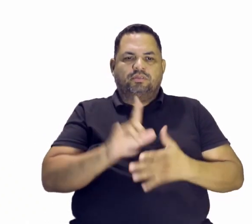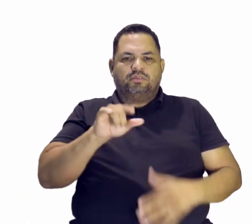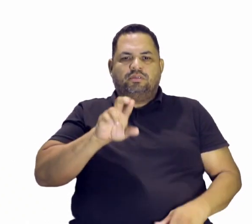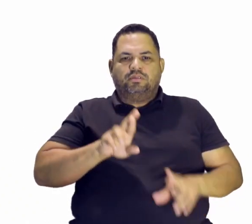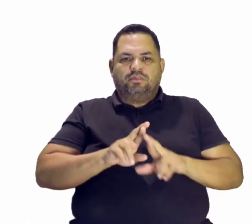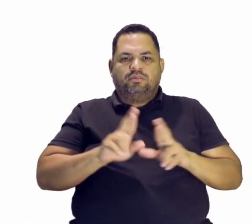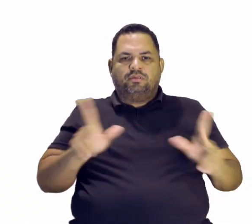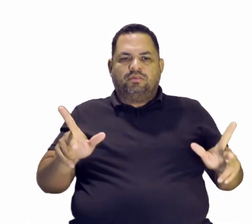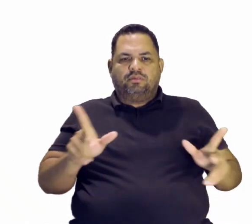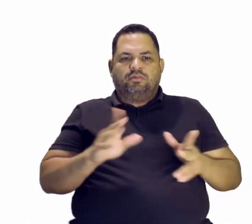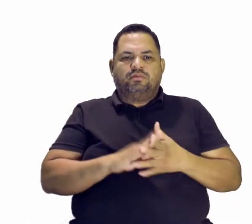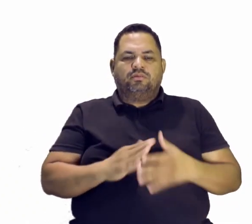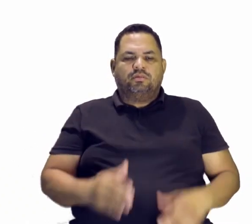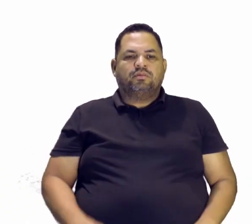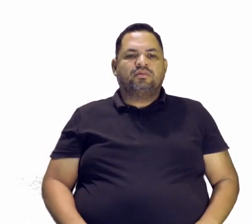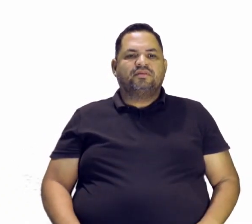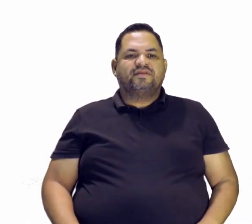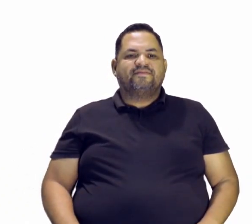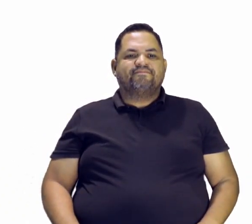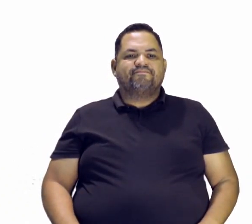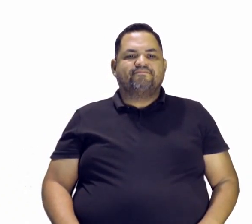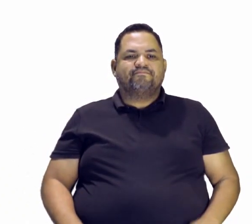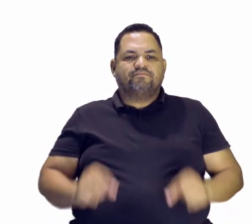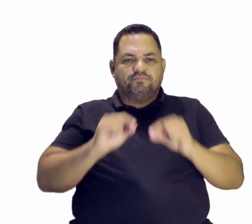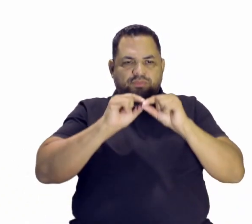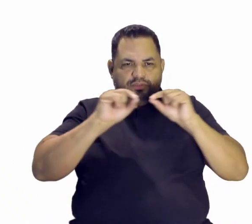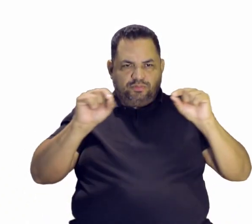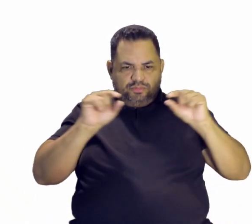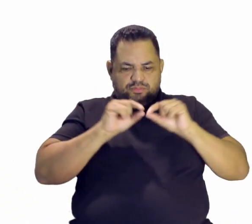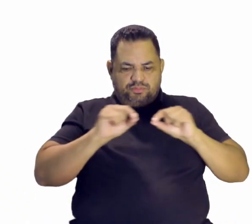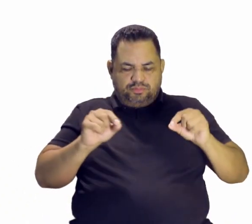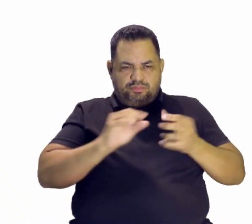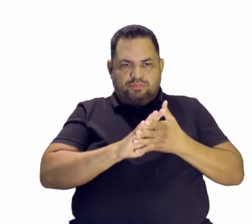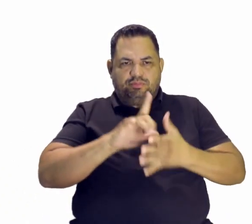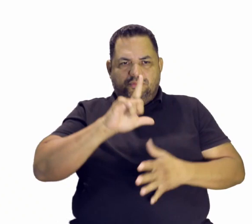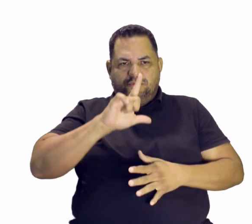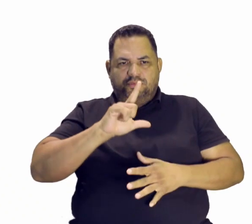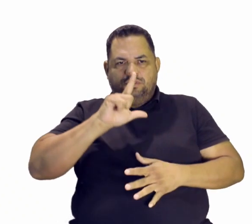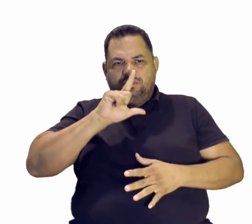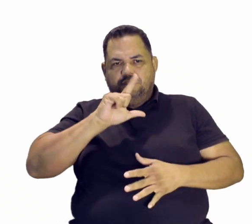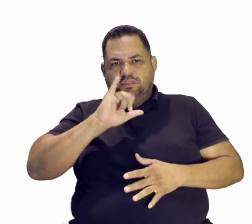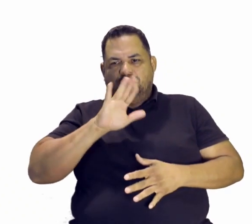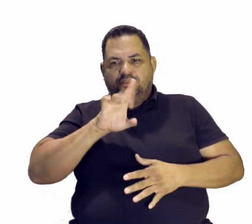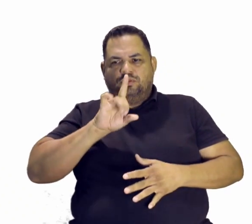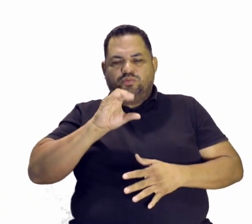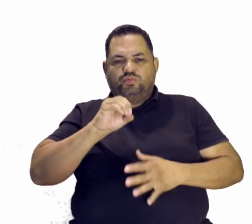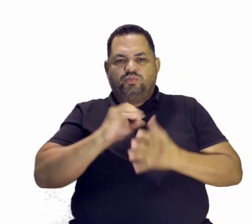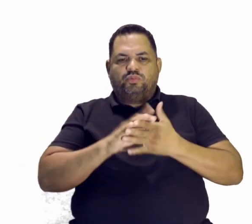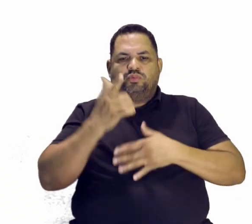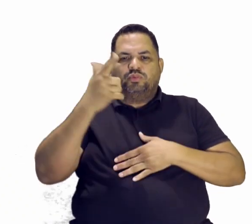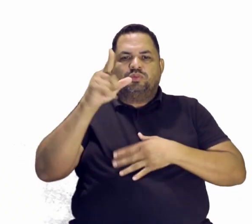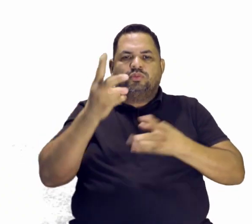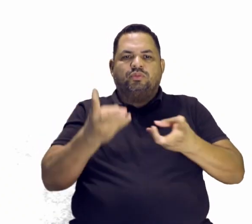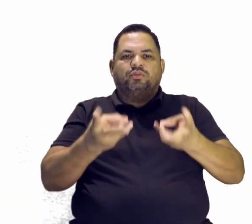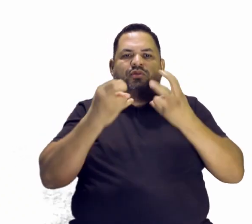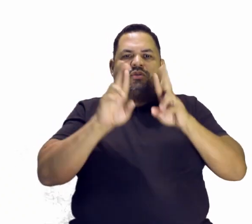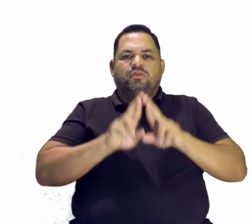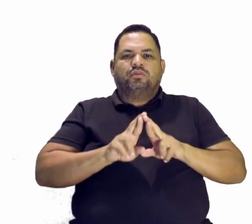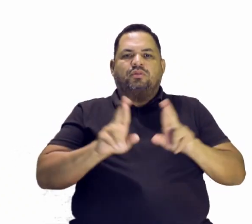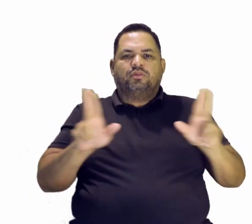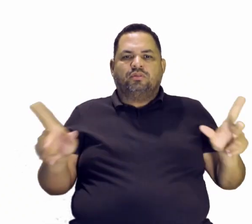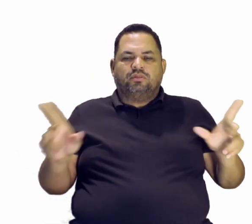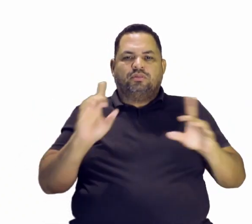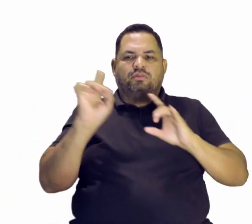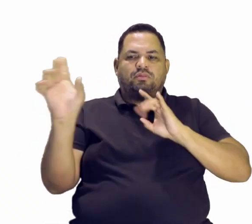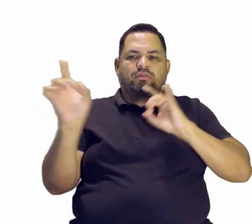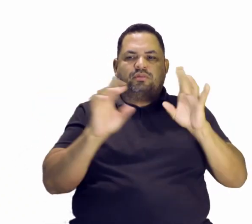formato, né? Esses enrugamentozinhos aqui menores no músculo liso. Então, a gente já consegue perceber diferenciações aí em cada